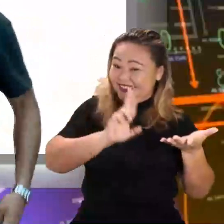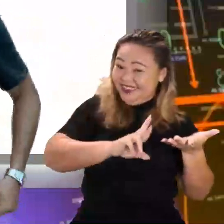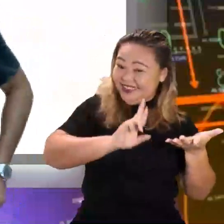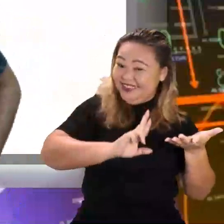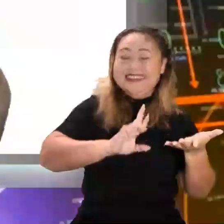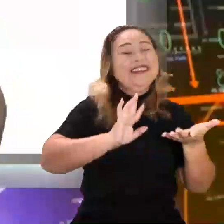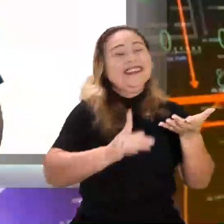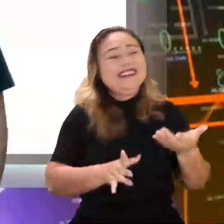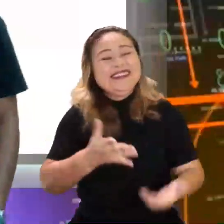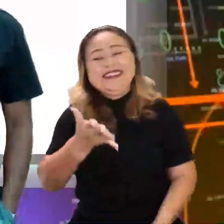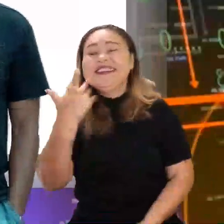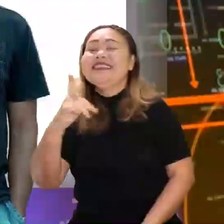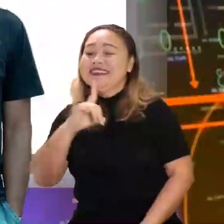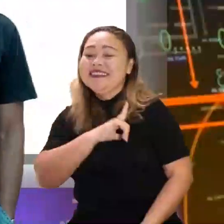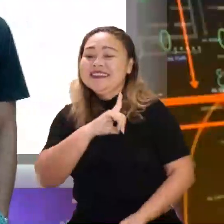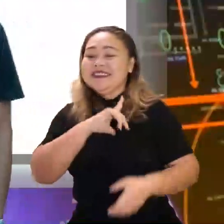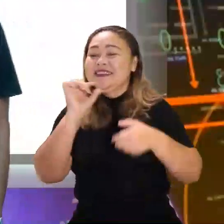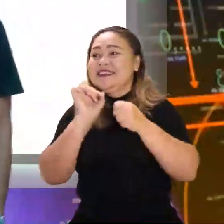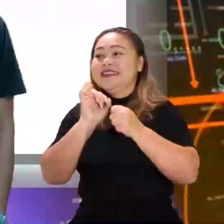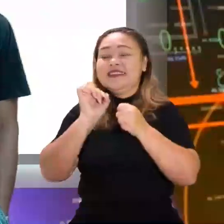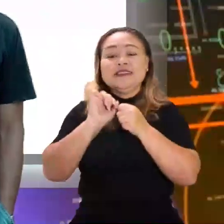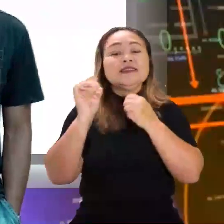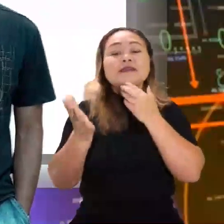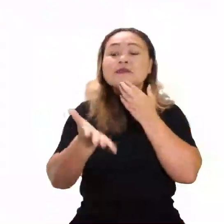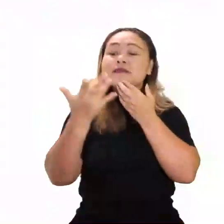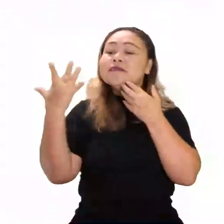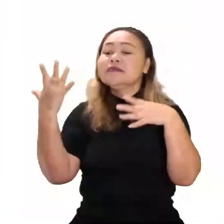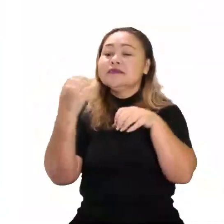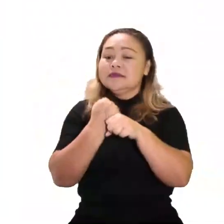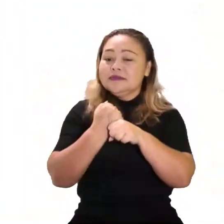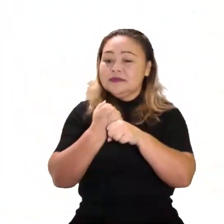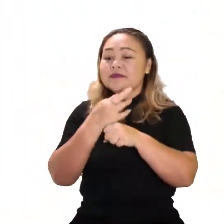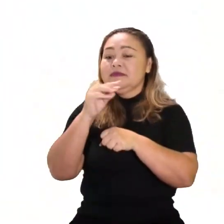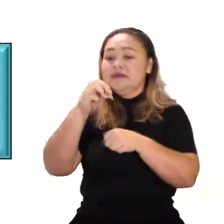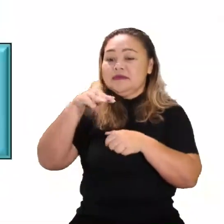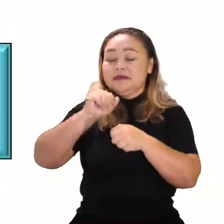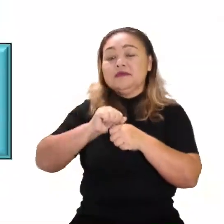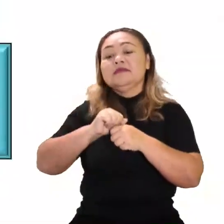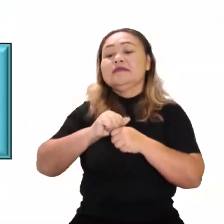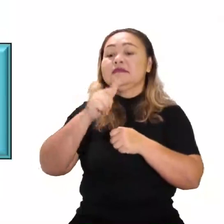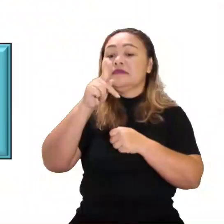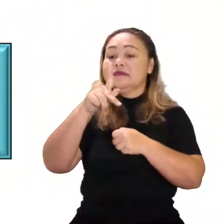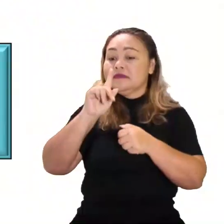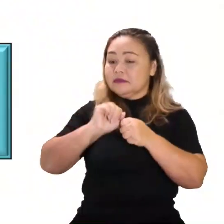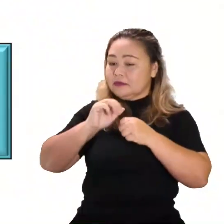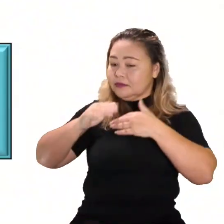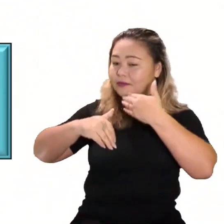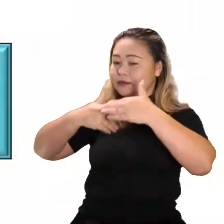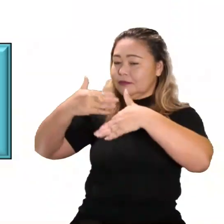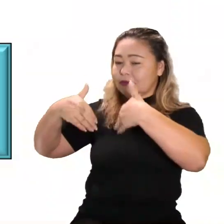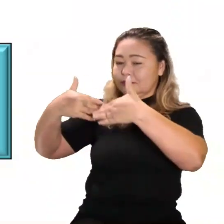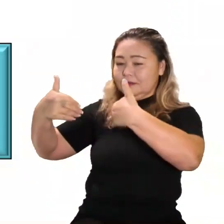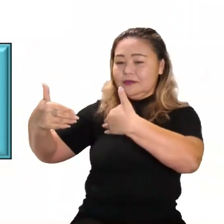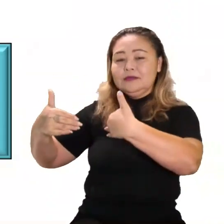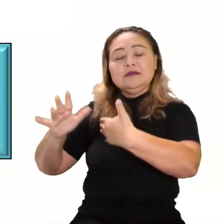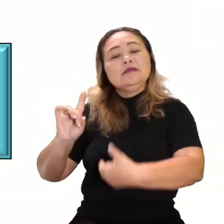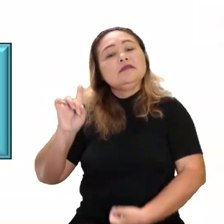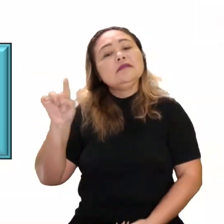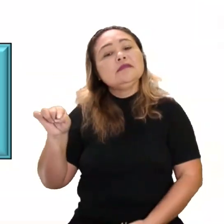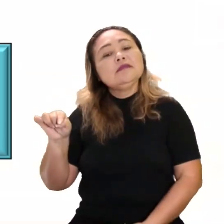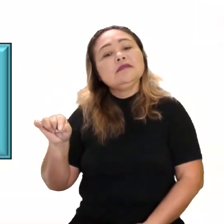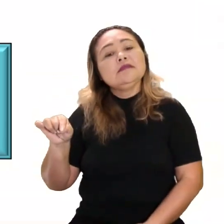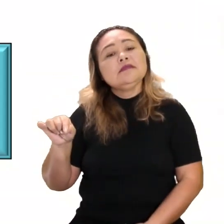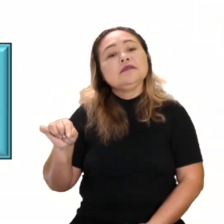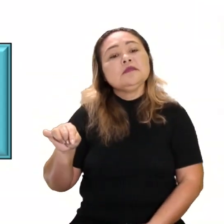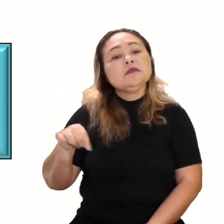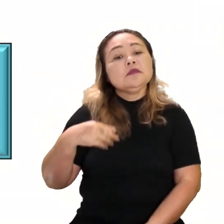resolve tudinho, vai ter que fazer. Então vamos lá, na soma dos termos da PG infinita, como funciona? Soma dos termos de uma